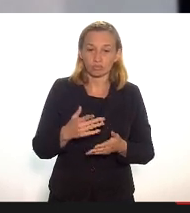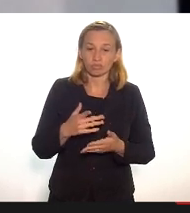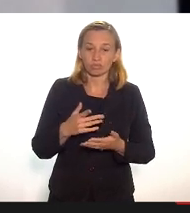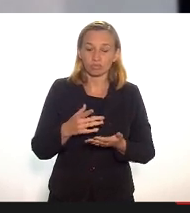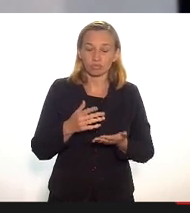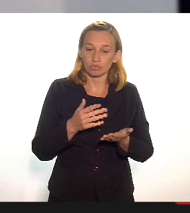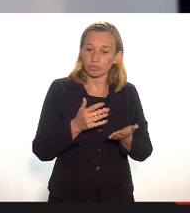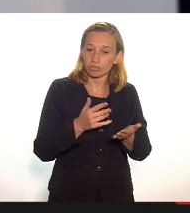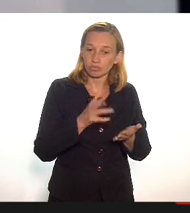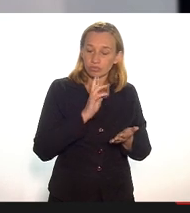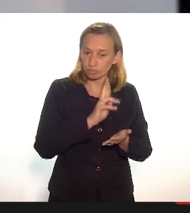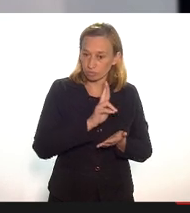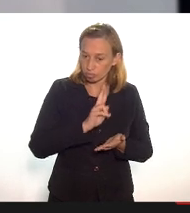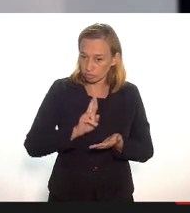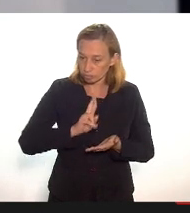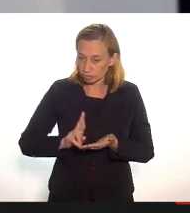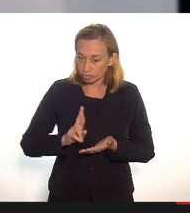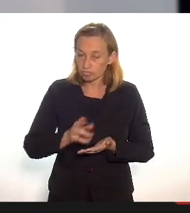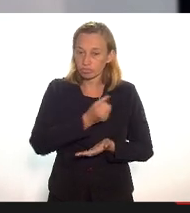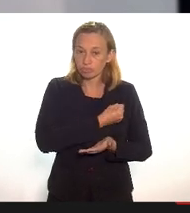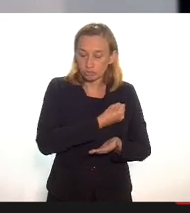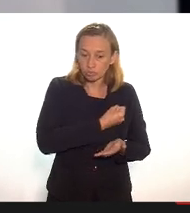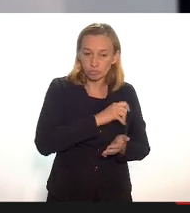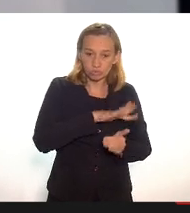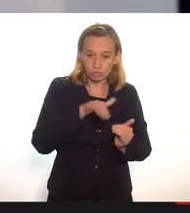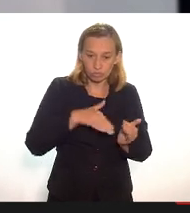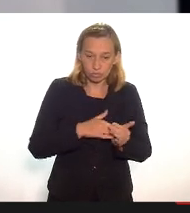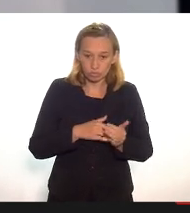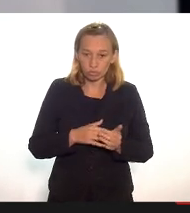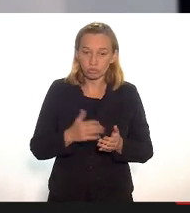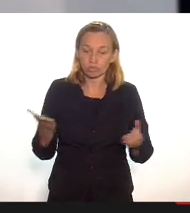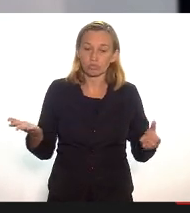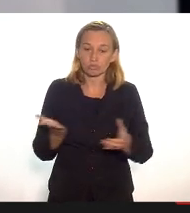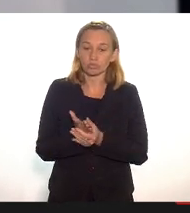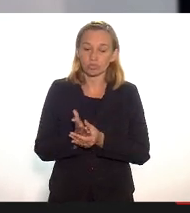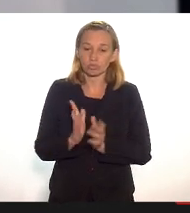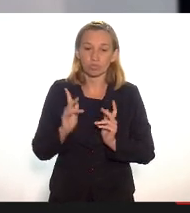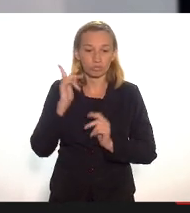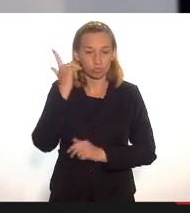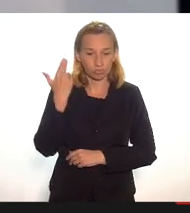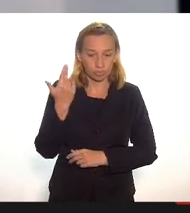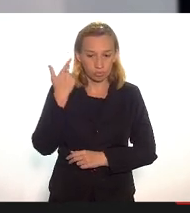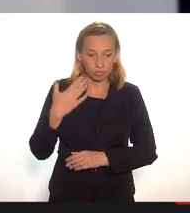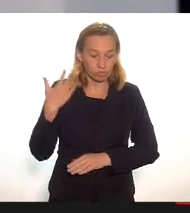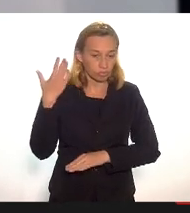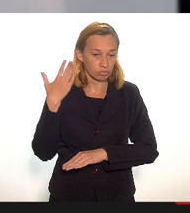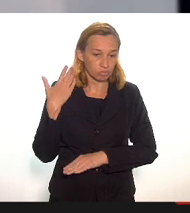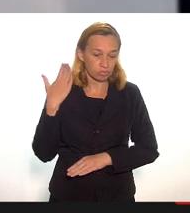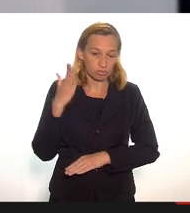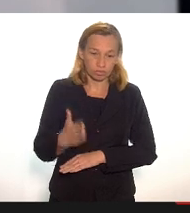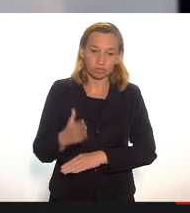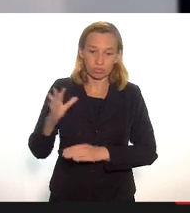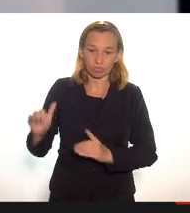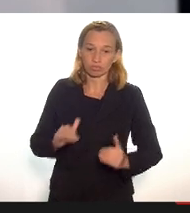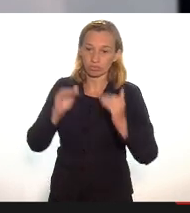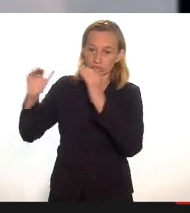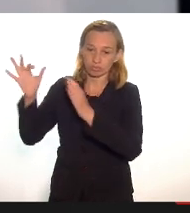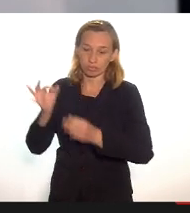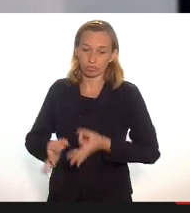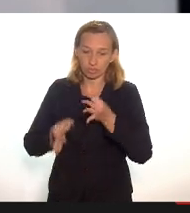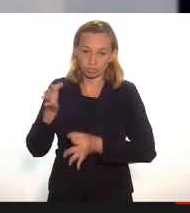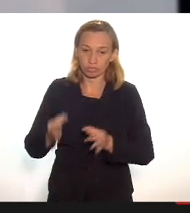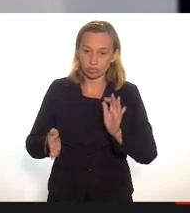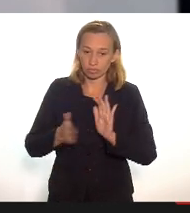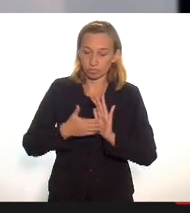aí, como vocês já somaram, e a gente tentar uma ação comum diretamente lá no Supremo. Eu deixo aí essa proposta.